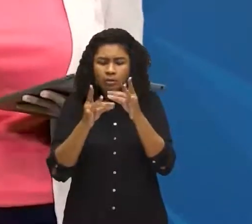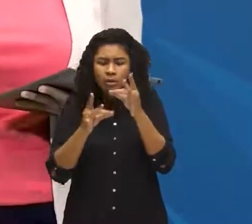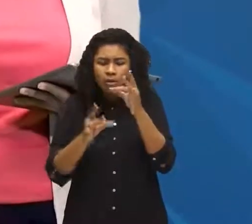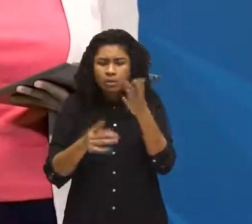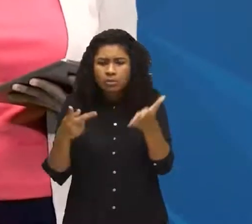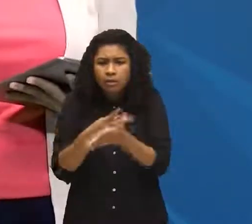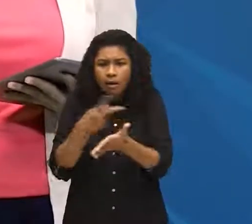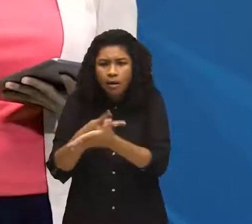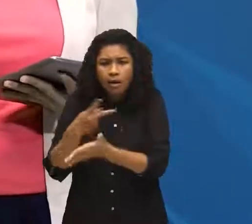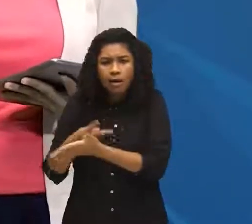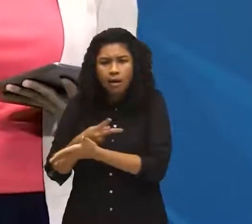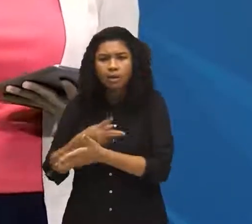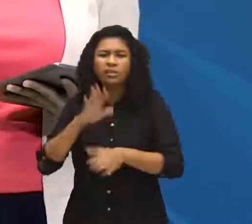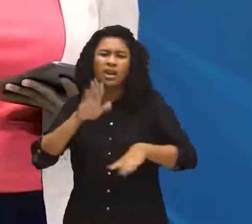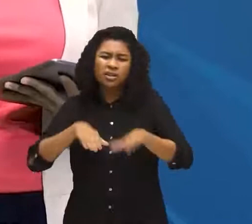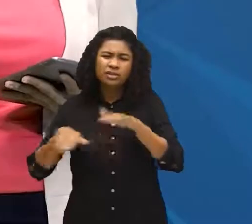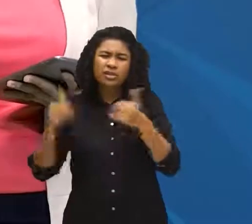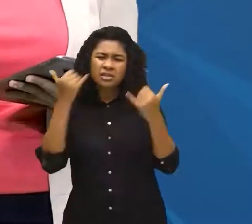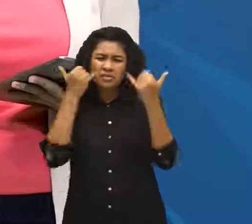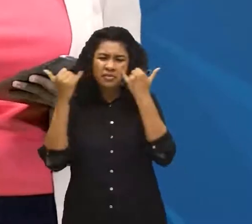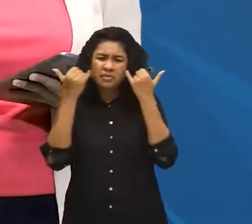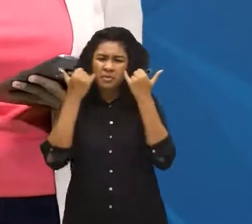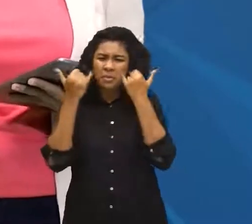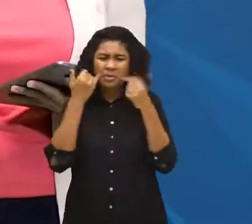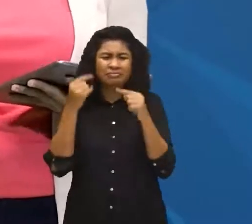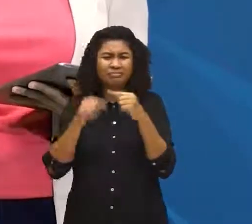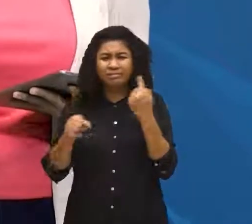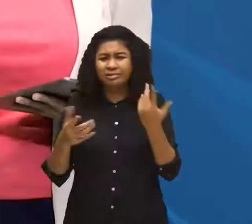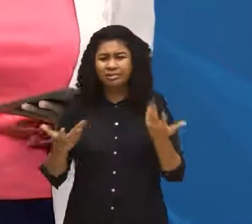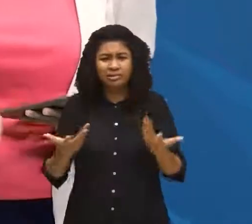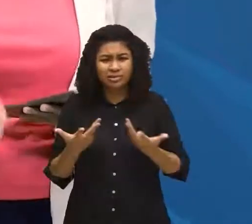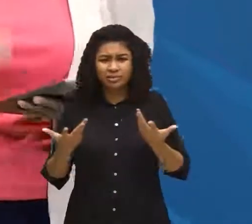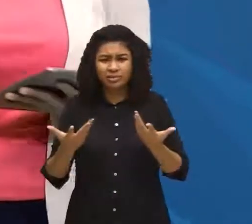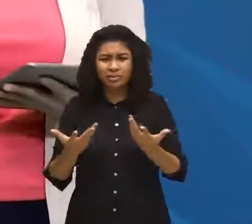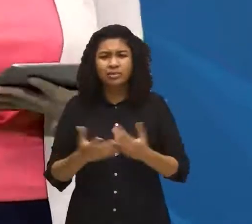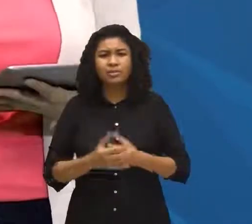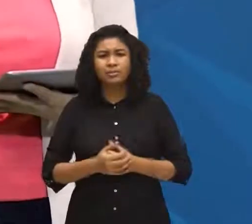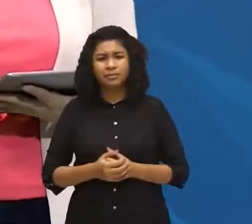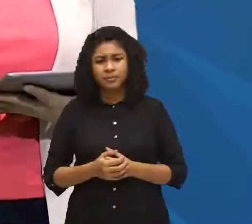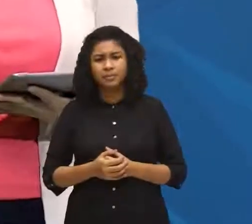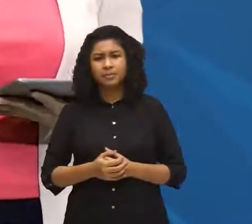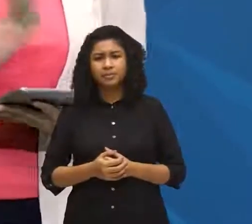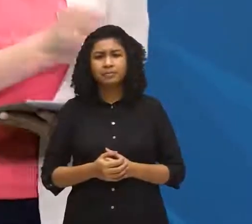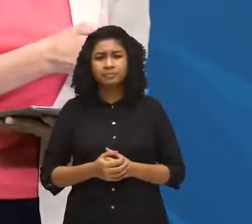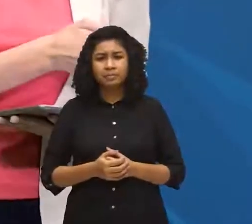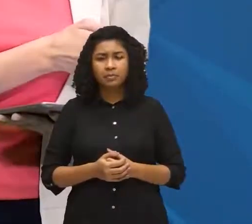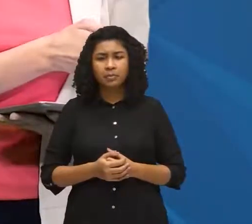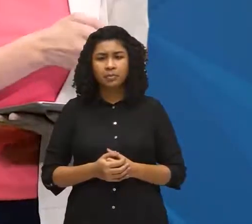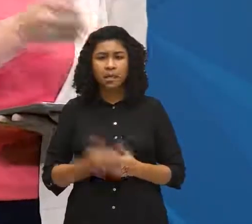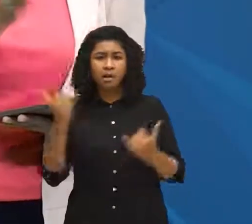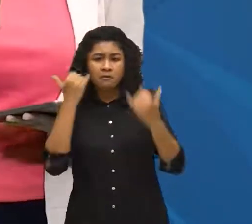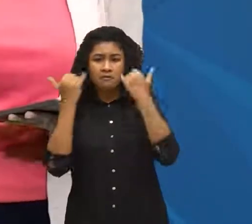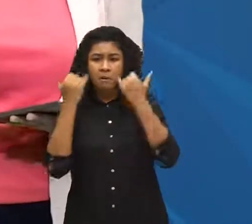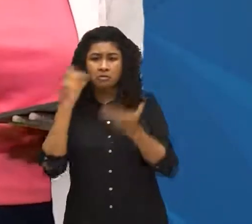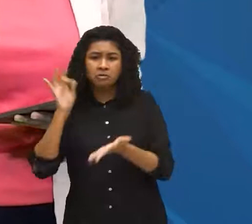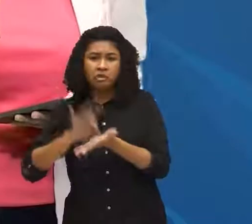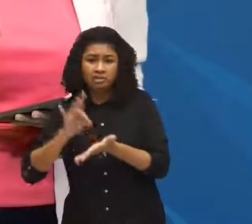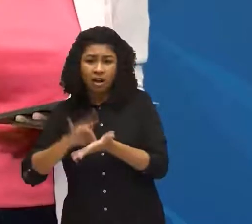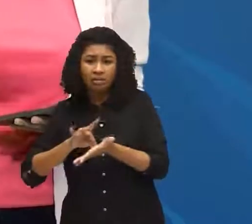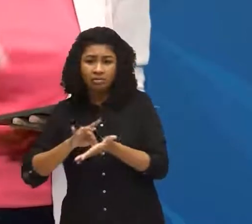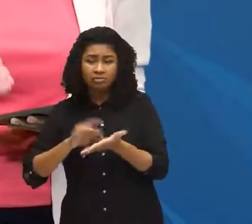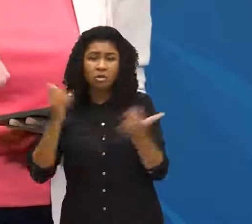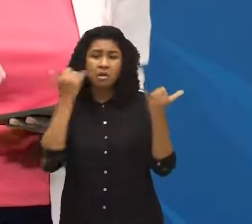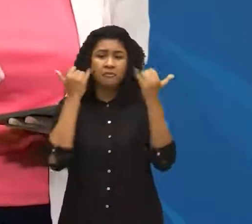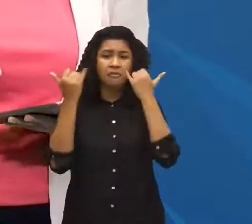nenhum sentido. E nem tudo que parece é. Tanto para notícias verdadeiras quanto para notícias falsas. Lembra da